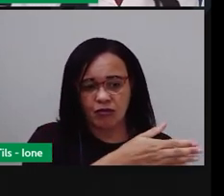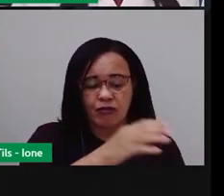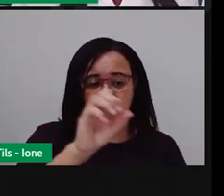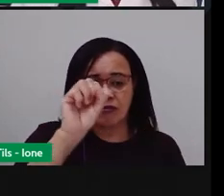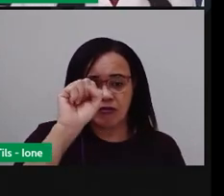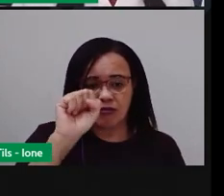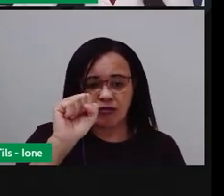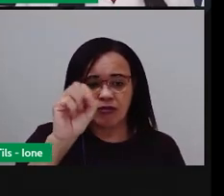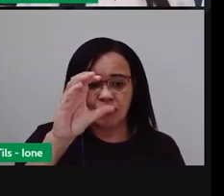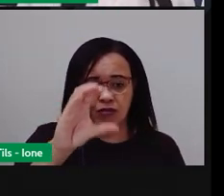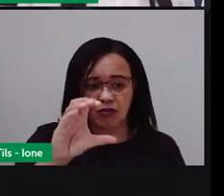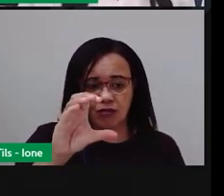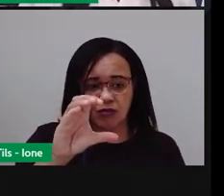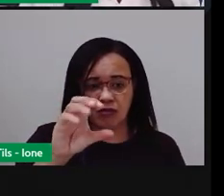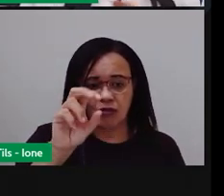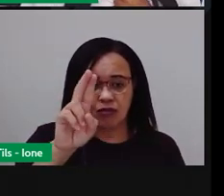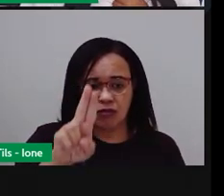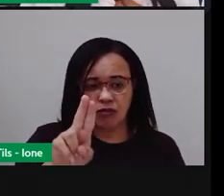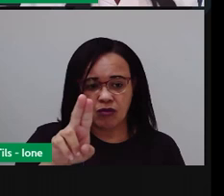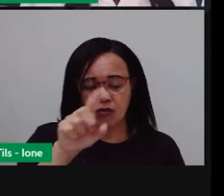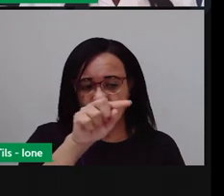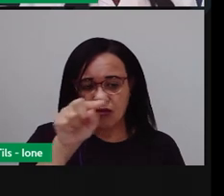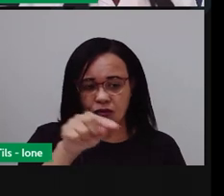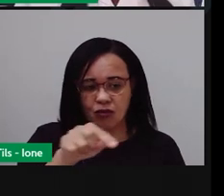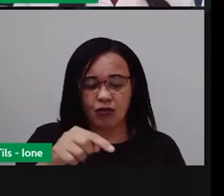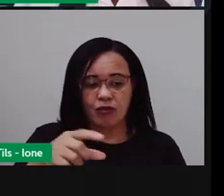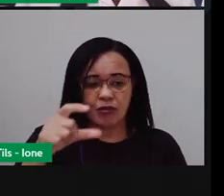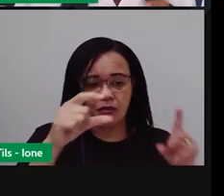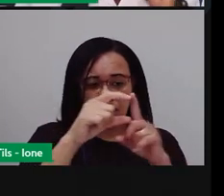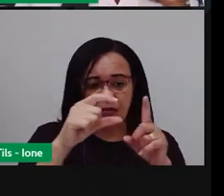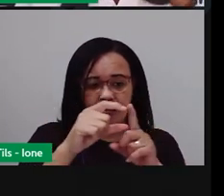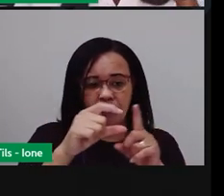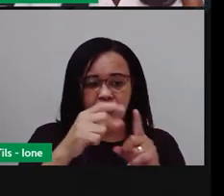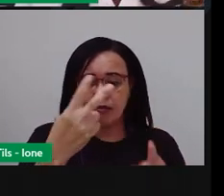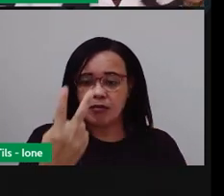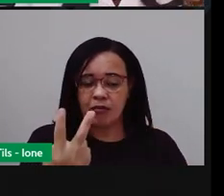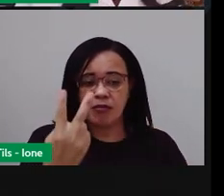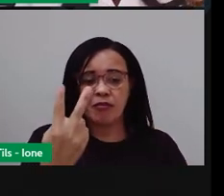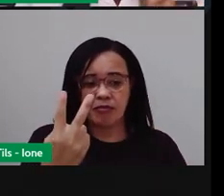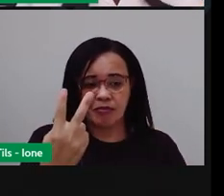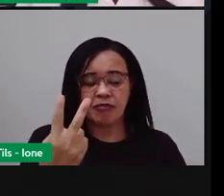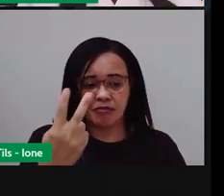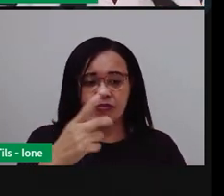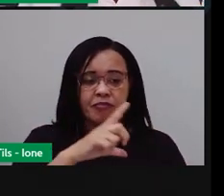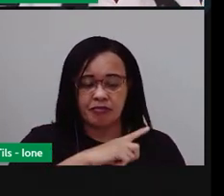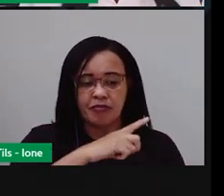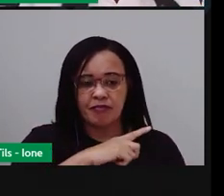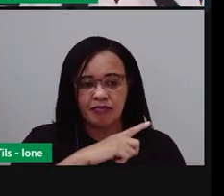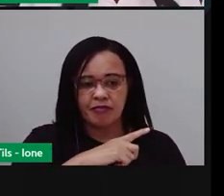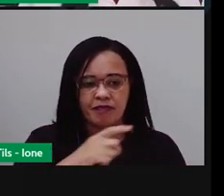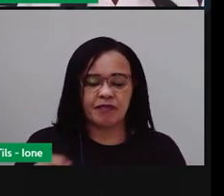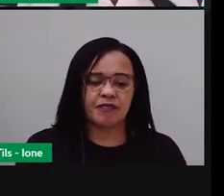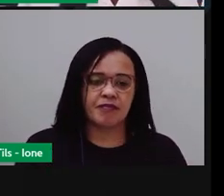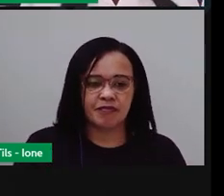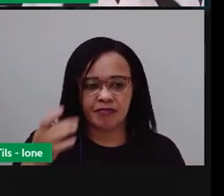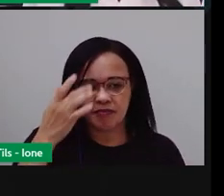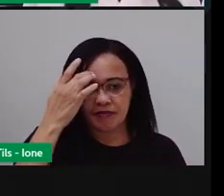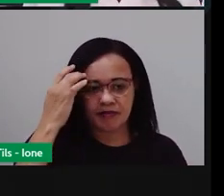Olha, essa palavra, ela é composta por duas sílabas.